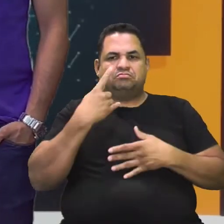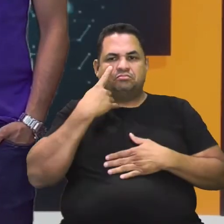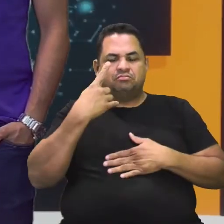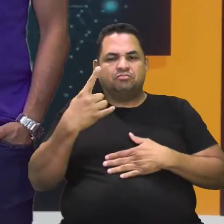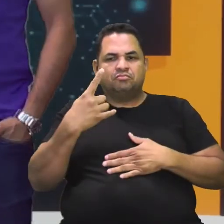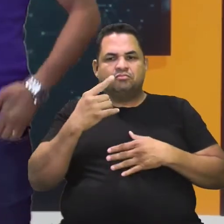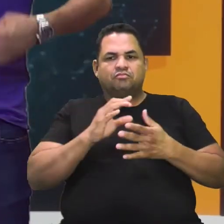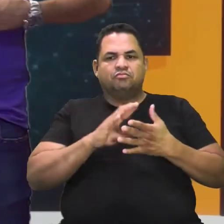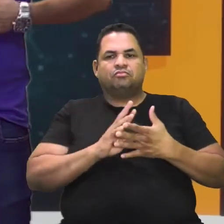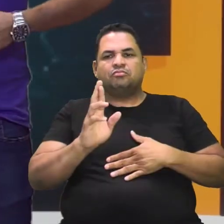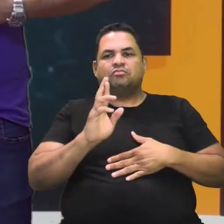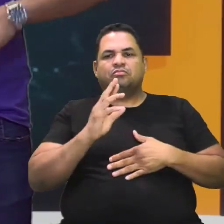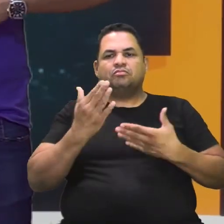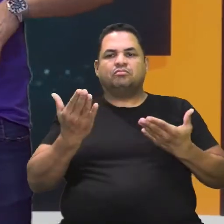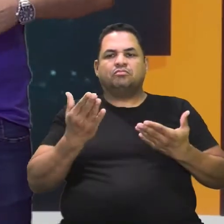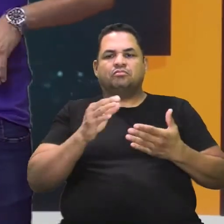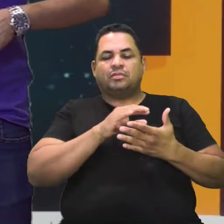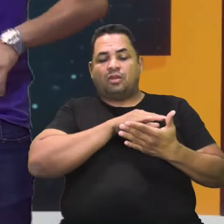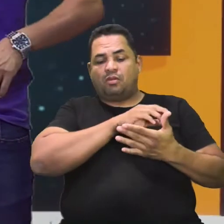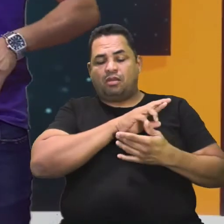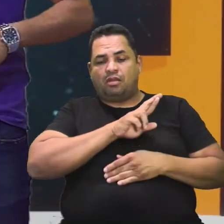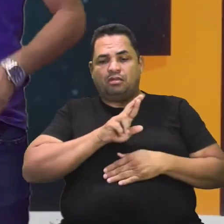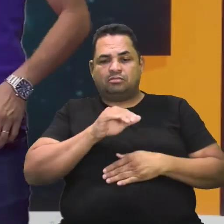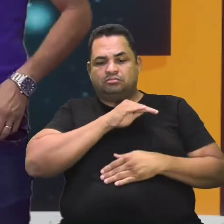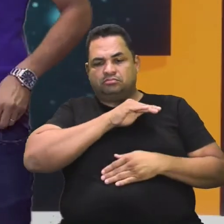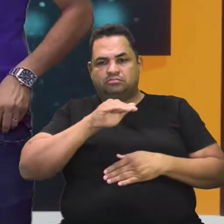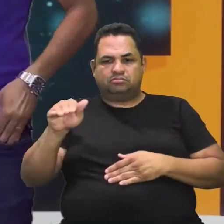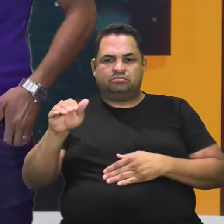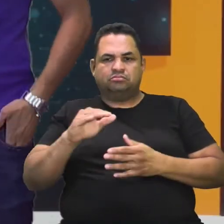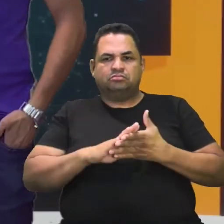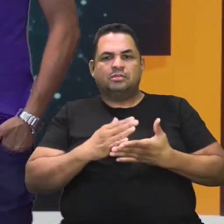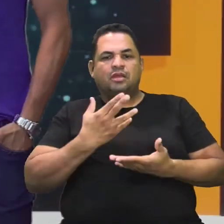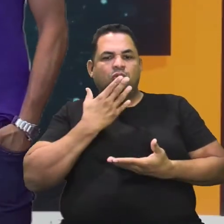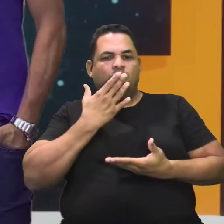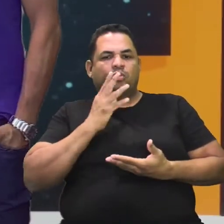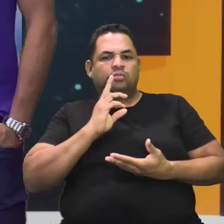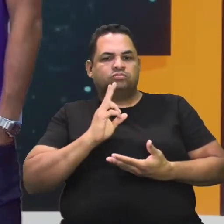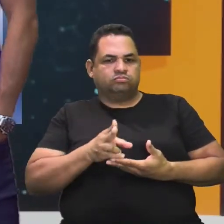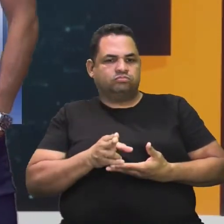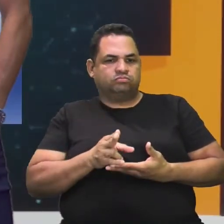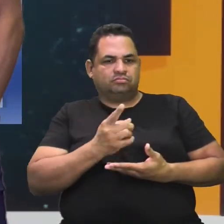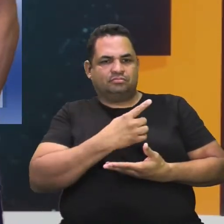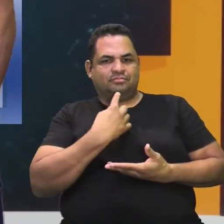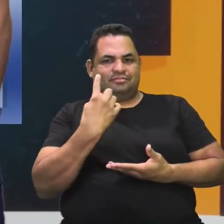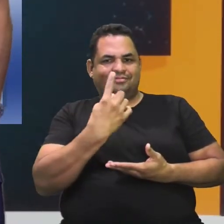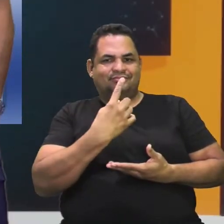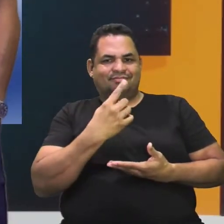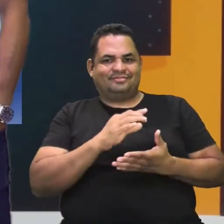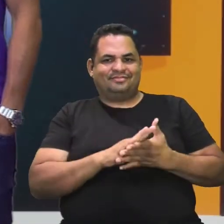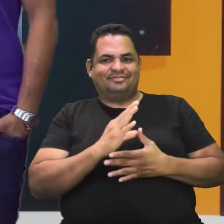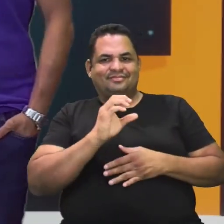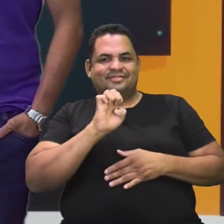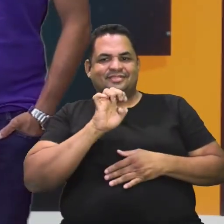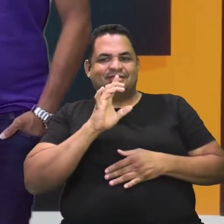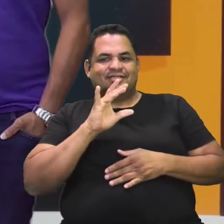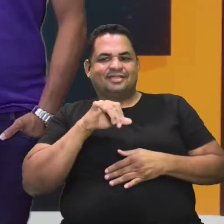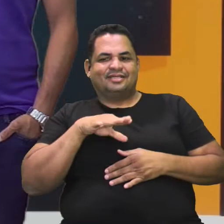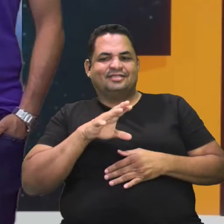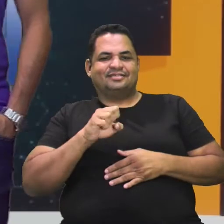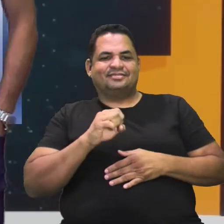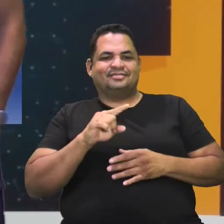você viu que a reta secante estava do mesmo tom que o nosso. Por isso que eu falei que nós estamos secante